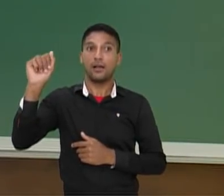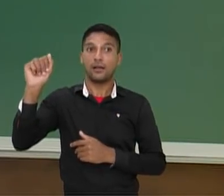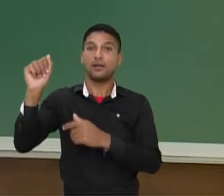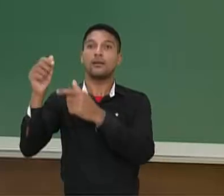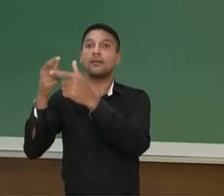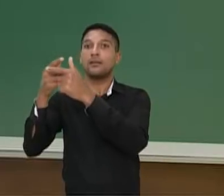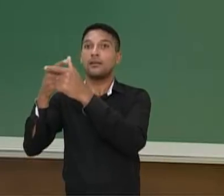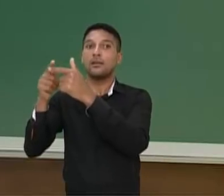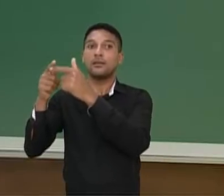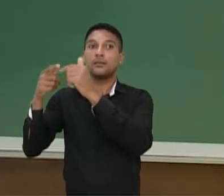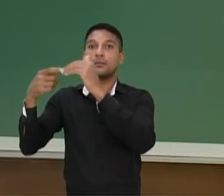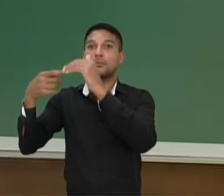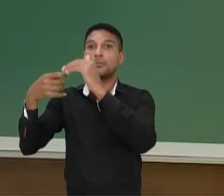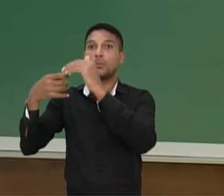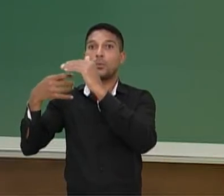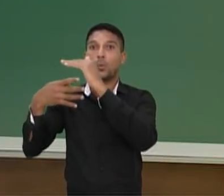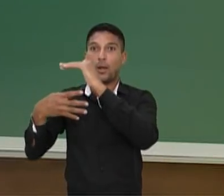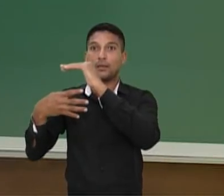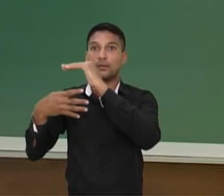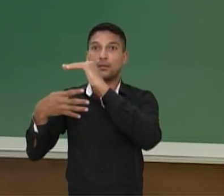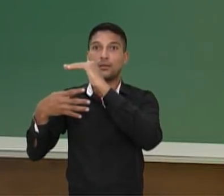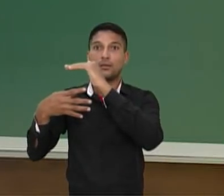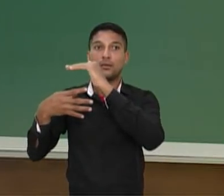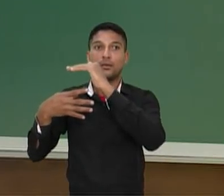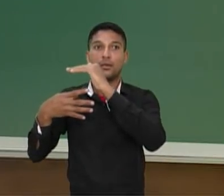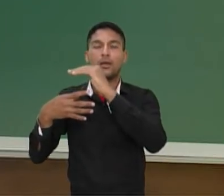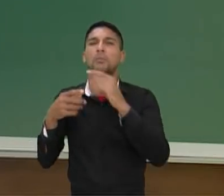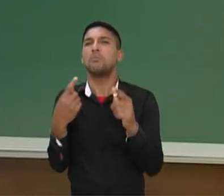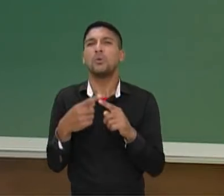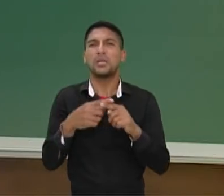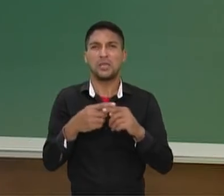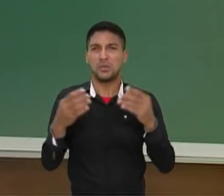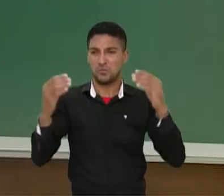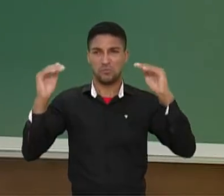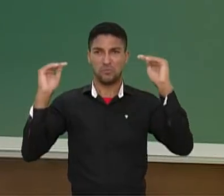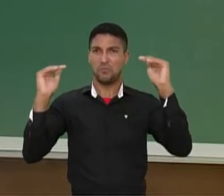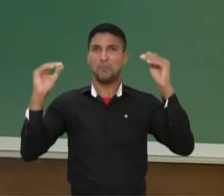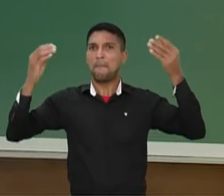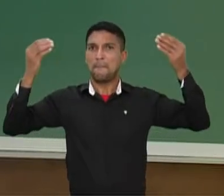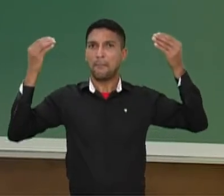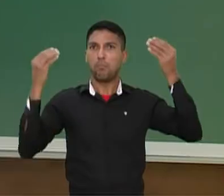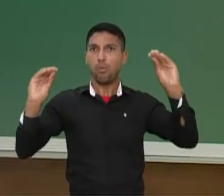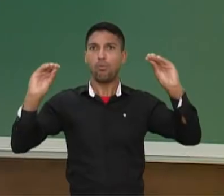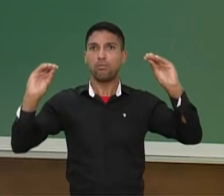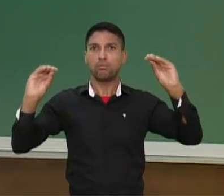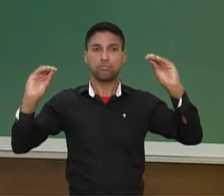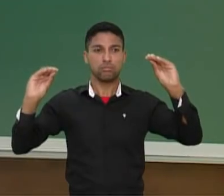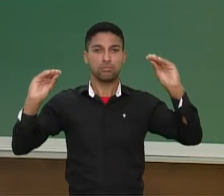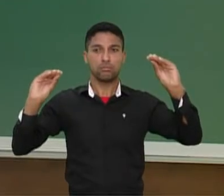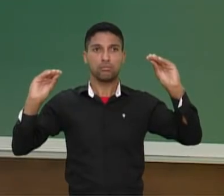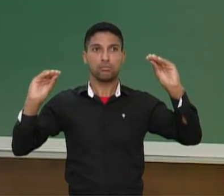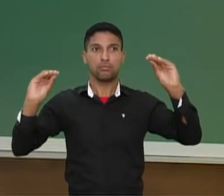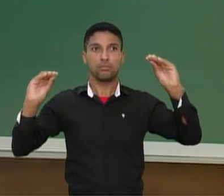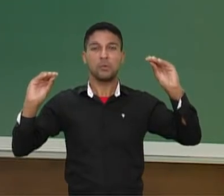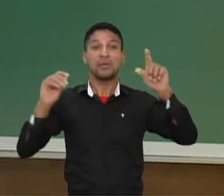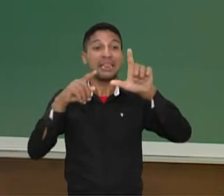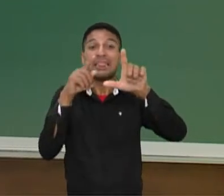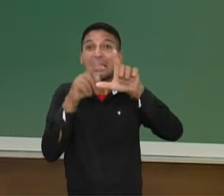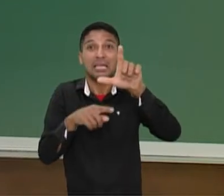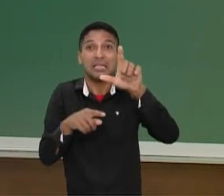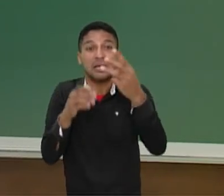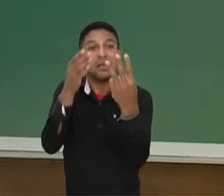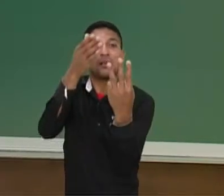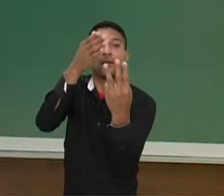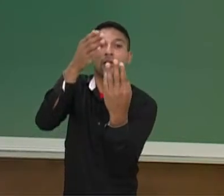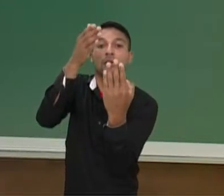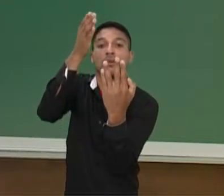não é resolver. Simplificar é deixar mais simples, é deixar menor. Quando tem letra no meio, eu não consigo resolver. Ainda mais